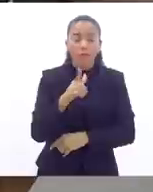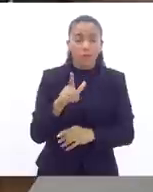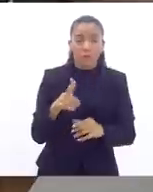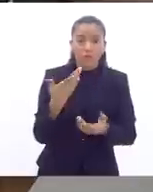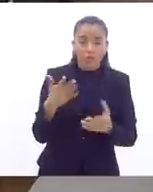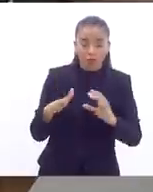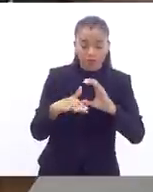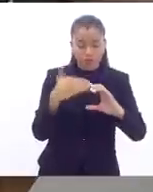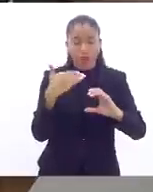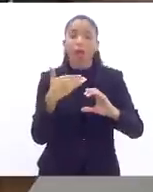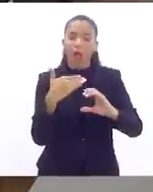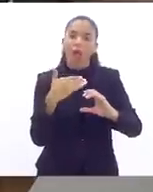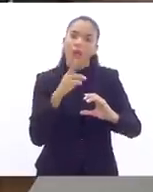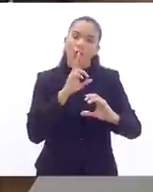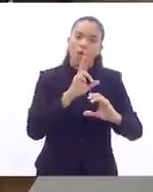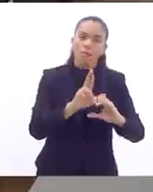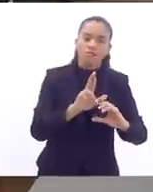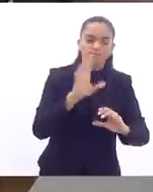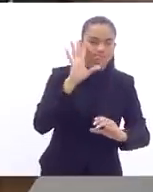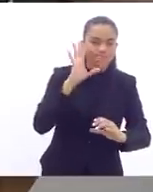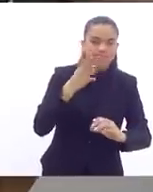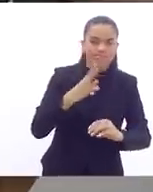chega pra gente a gente trata